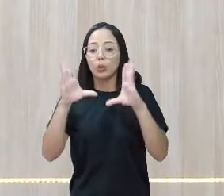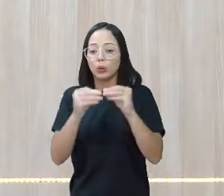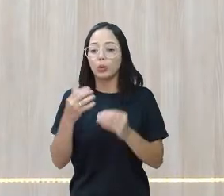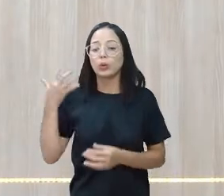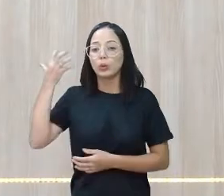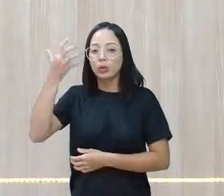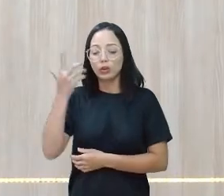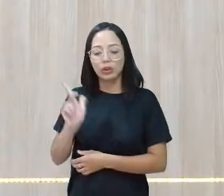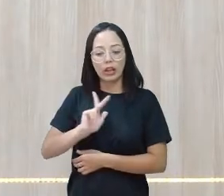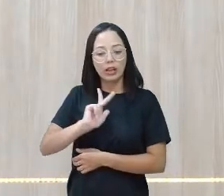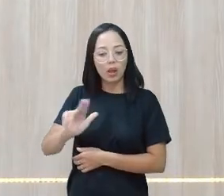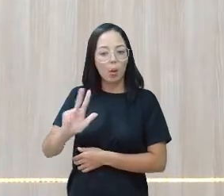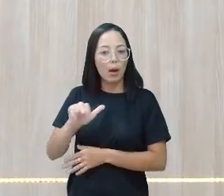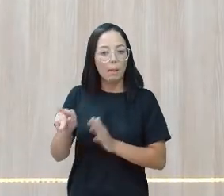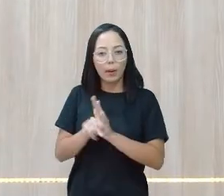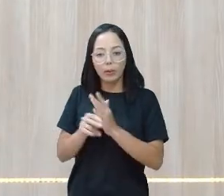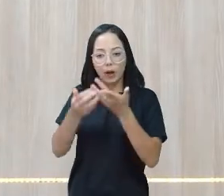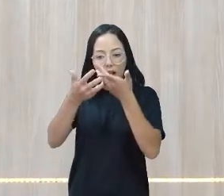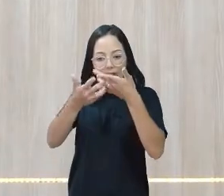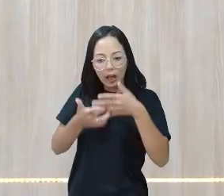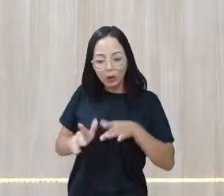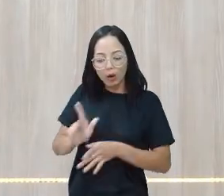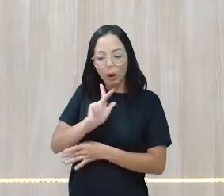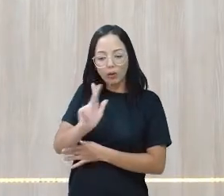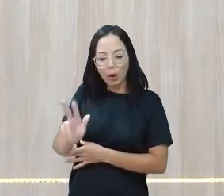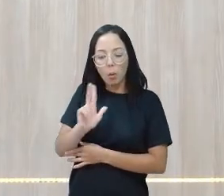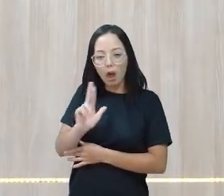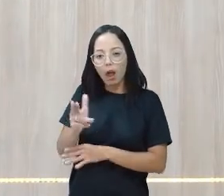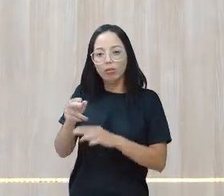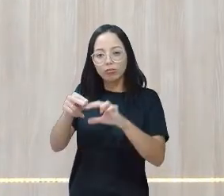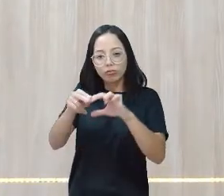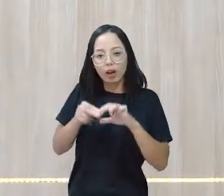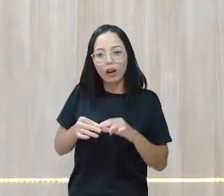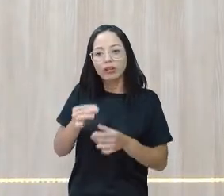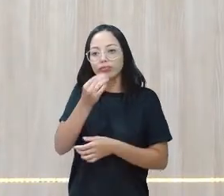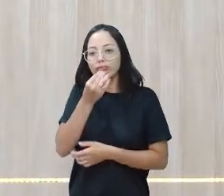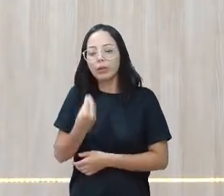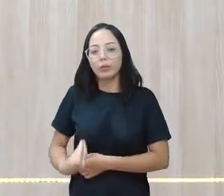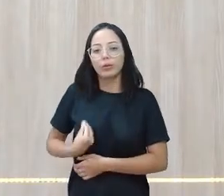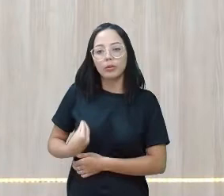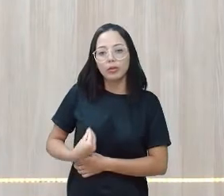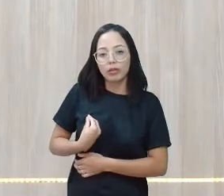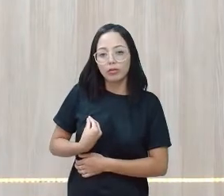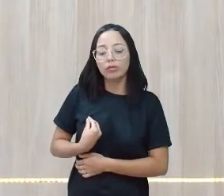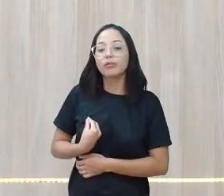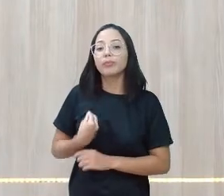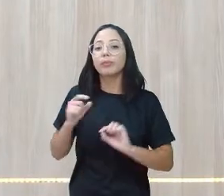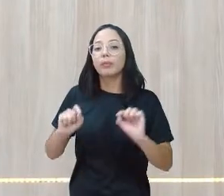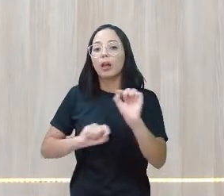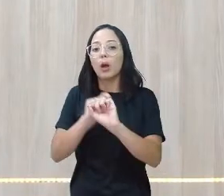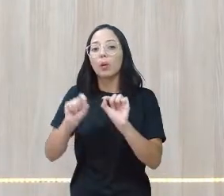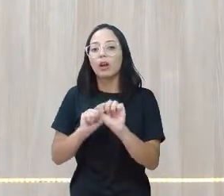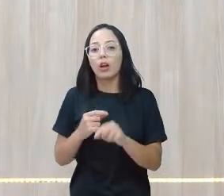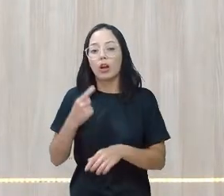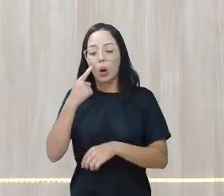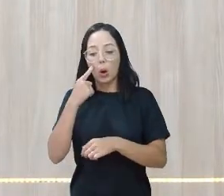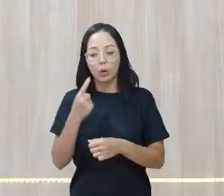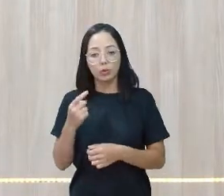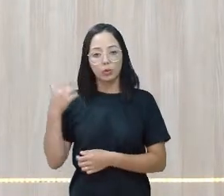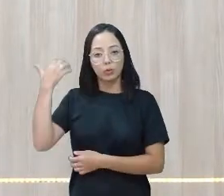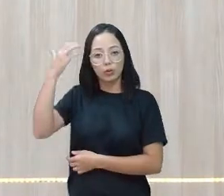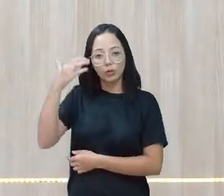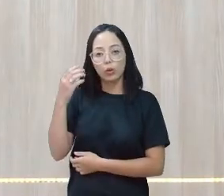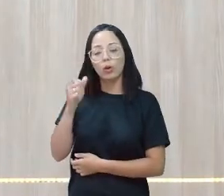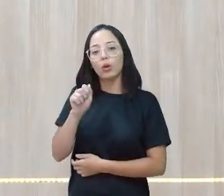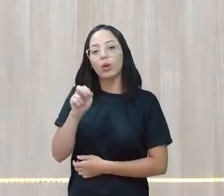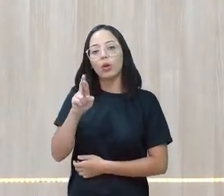sons que não são produzidos naturalmente, né, pelos seres vivos, eles são sons artificiais. Vamos